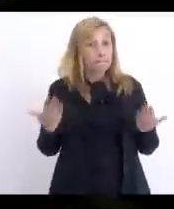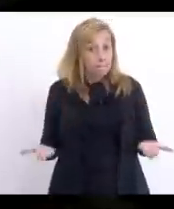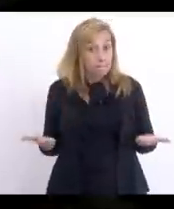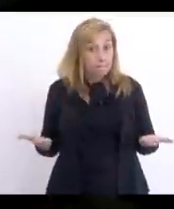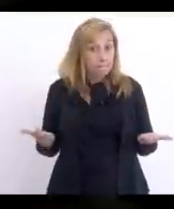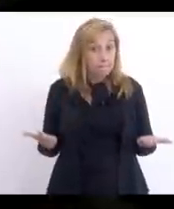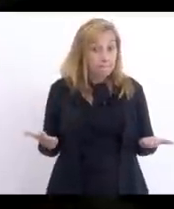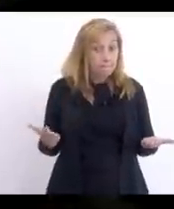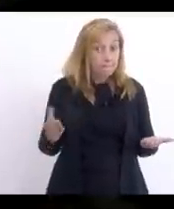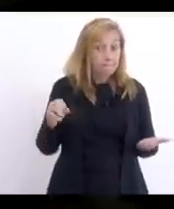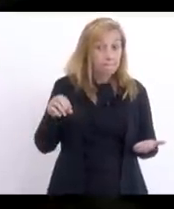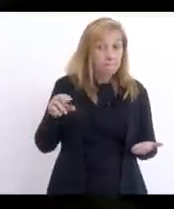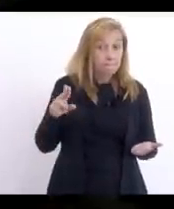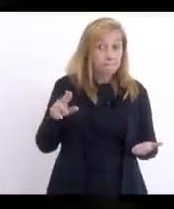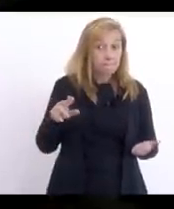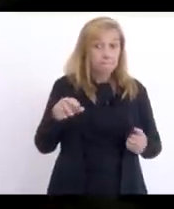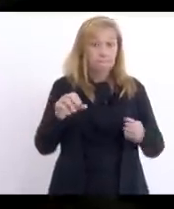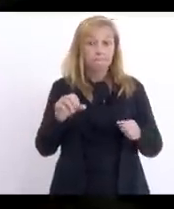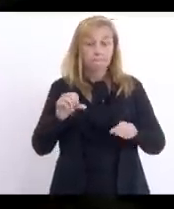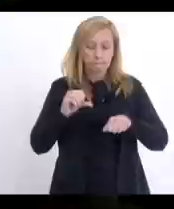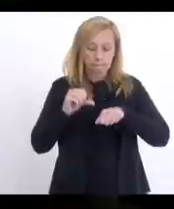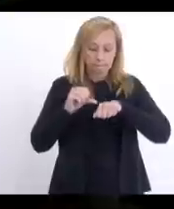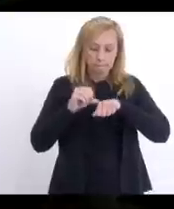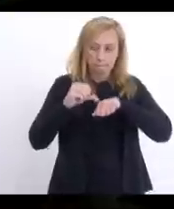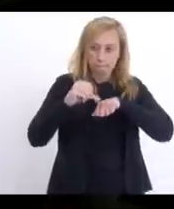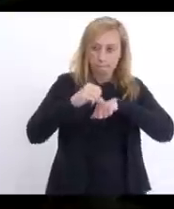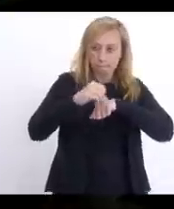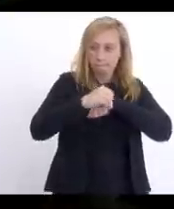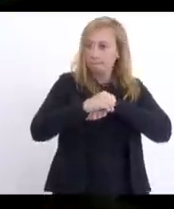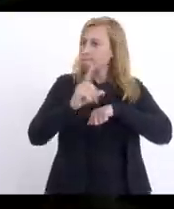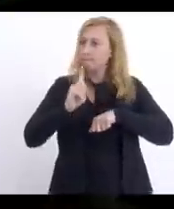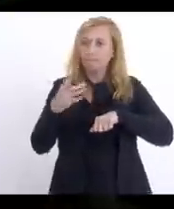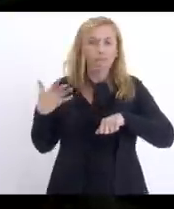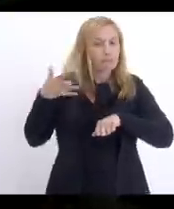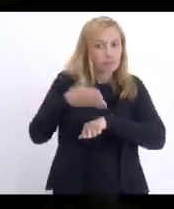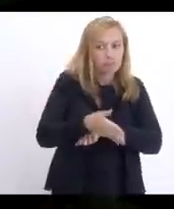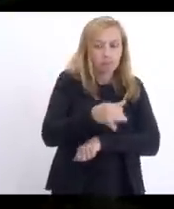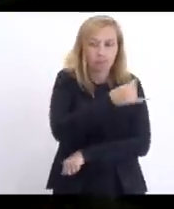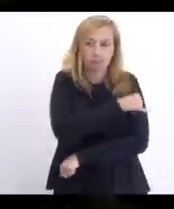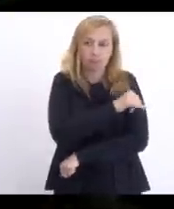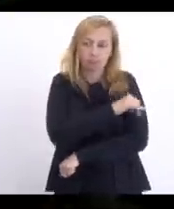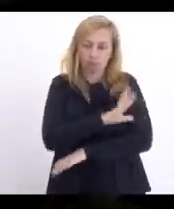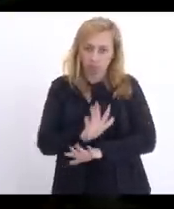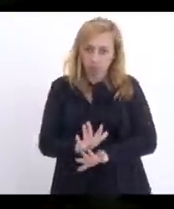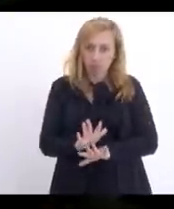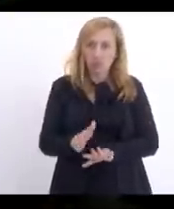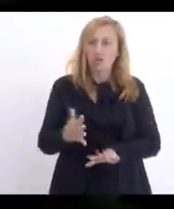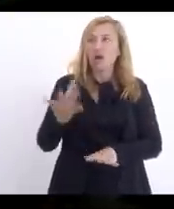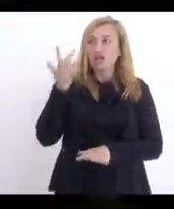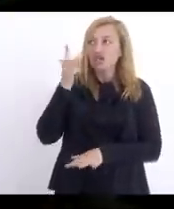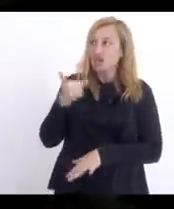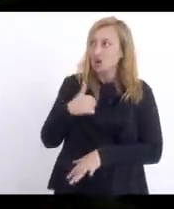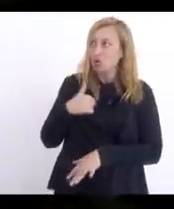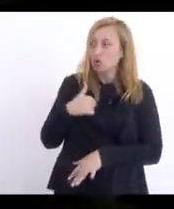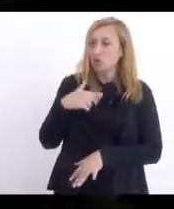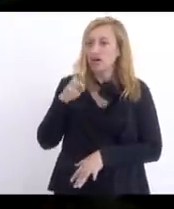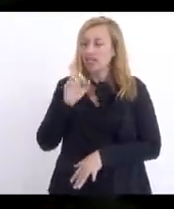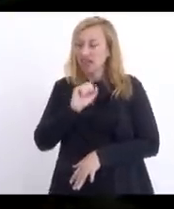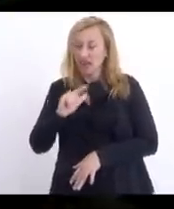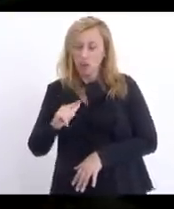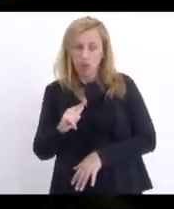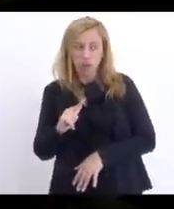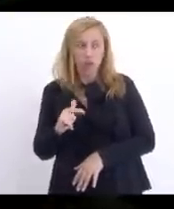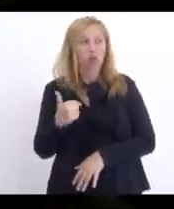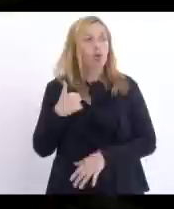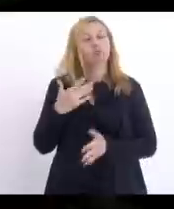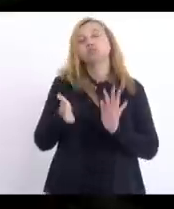a Ômicron não chegou aqui ainda, senhor presidente. Para o senhor não achar que eu sou um radical, o que